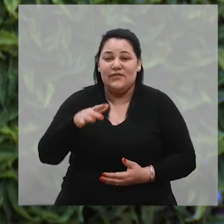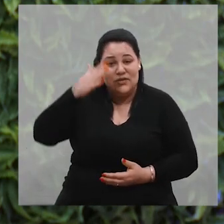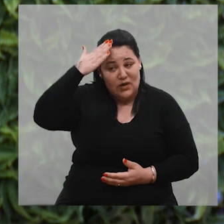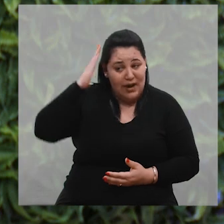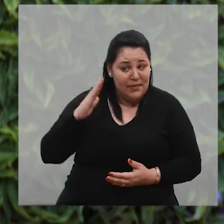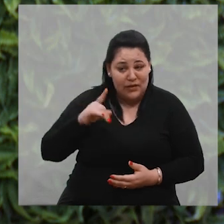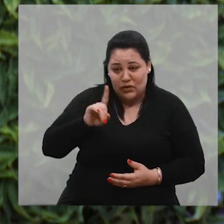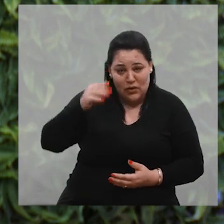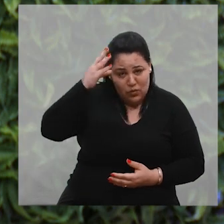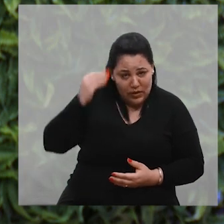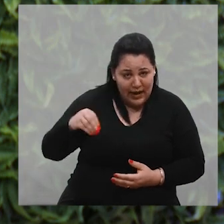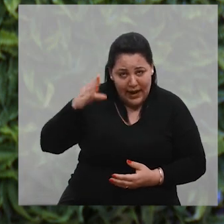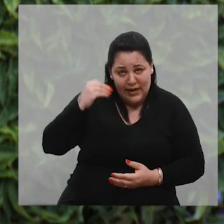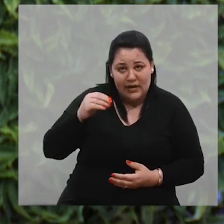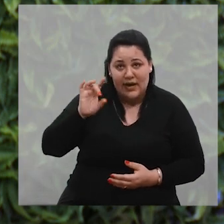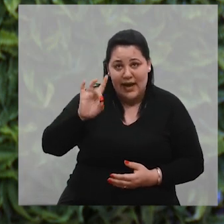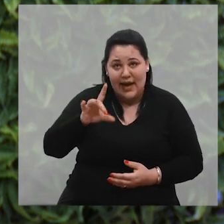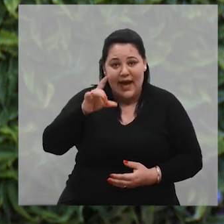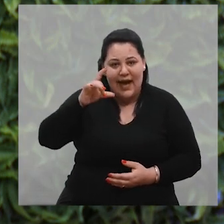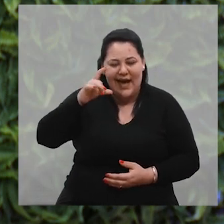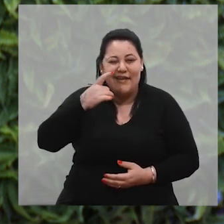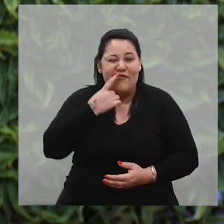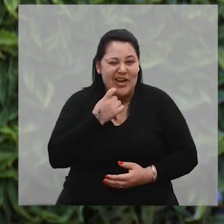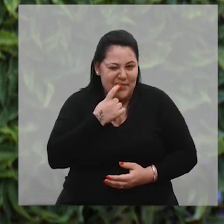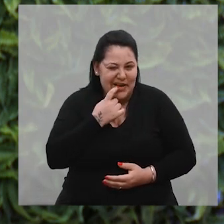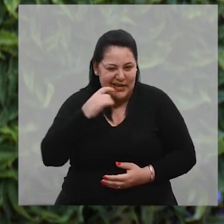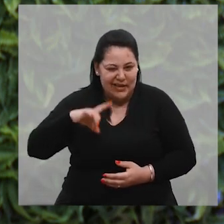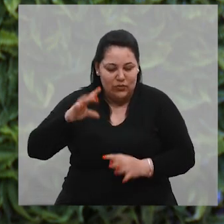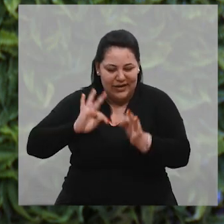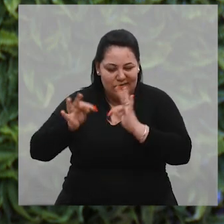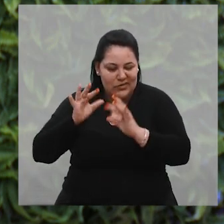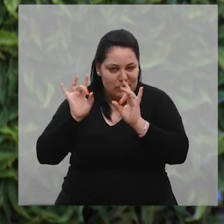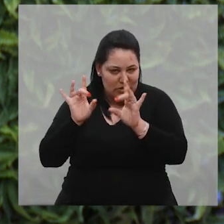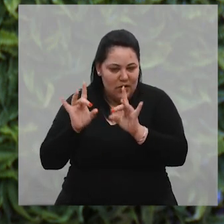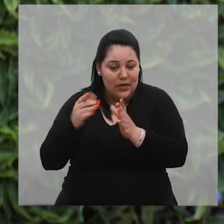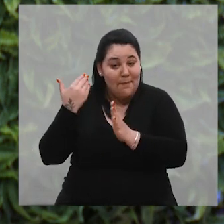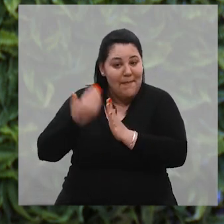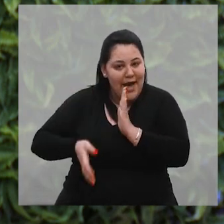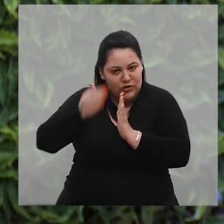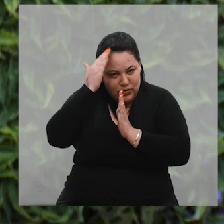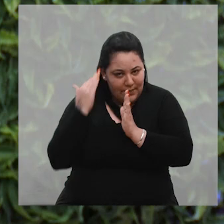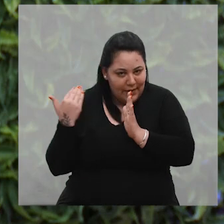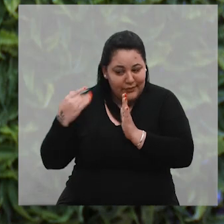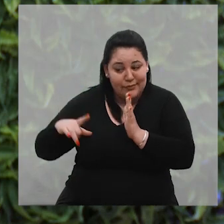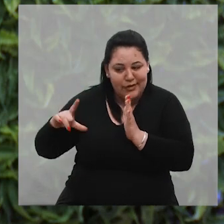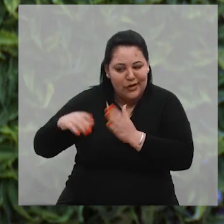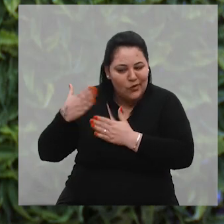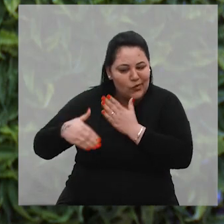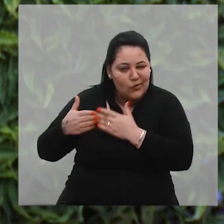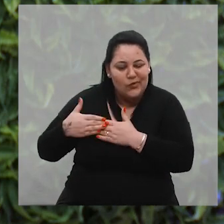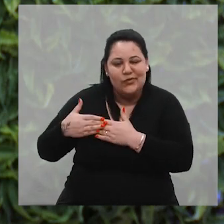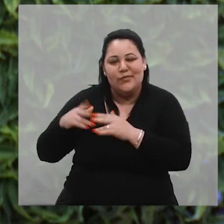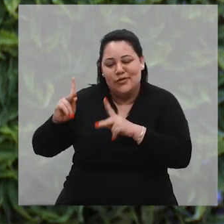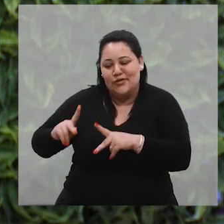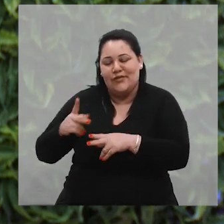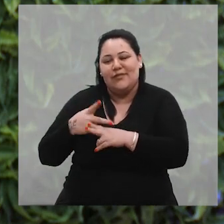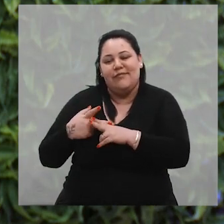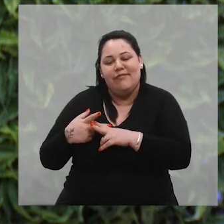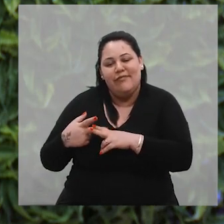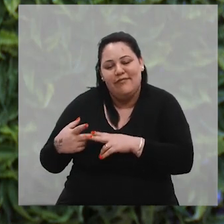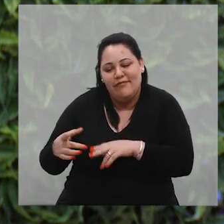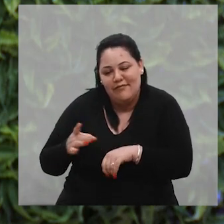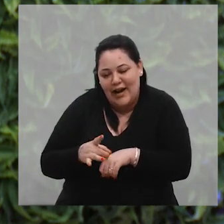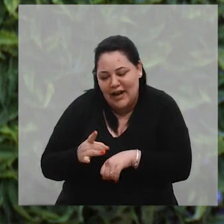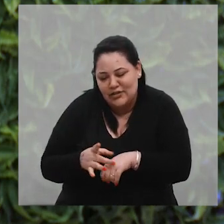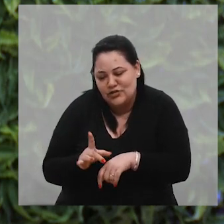cabelo, né? Especificamente a vermelha, né? Se eu não estou enganada. Então, tem toda essa transformação, essa fragilidade,